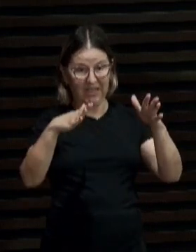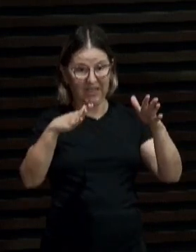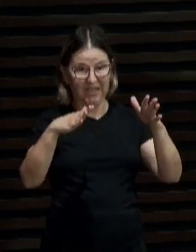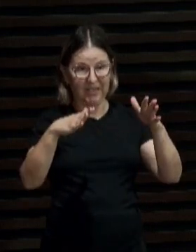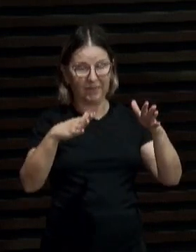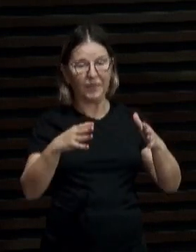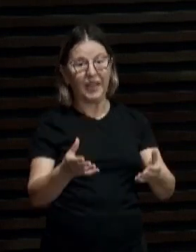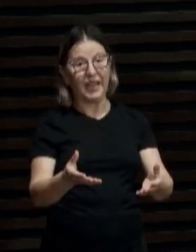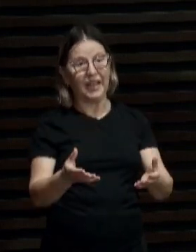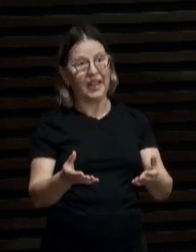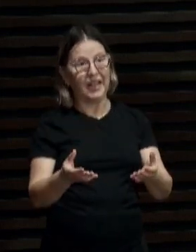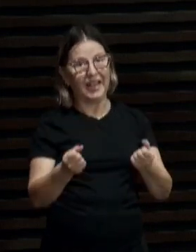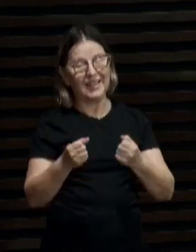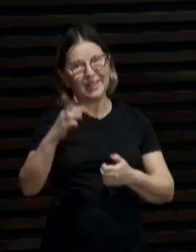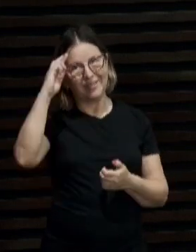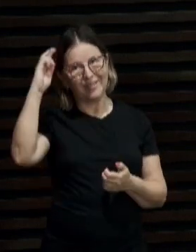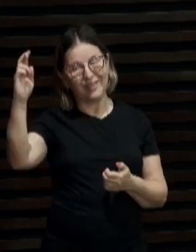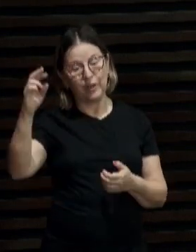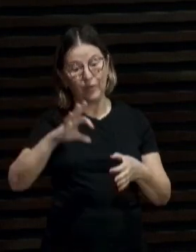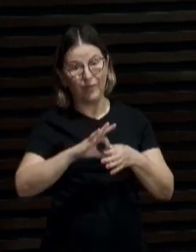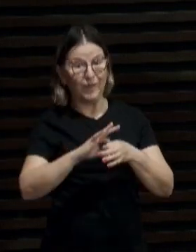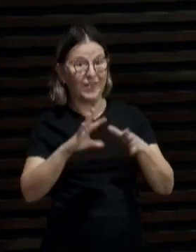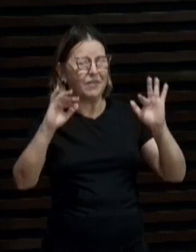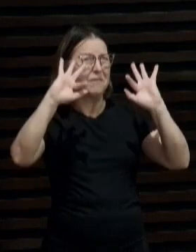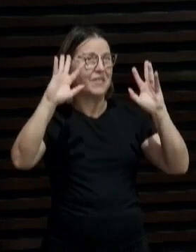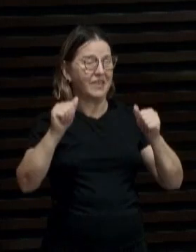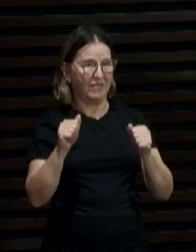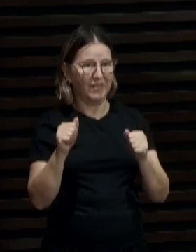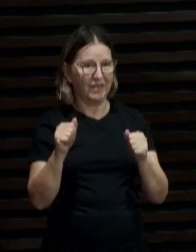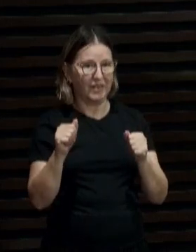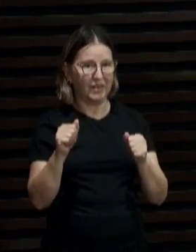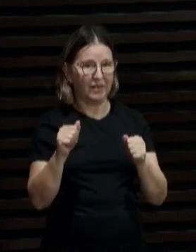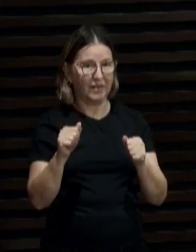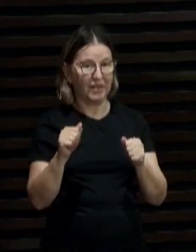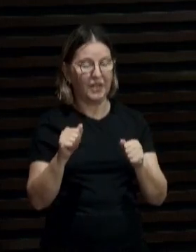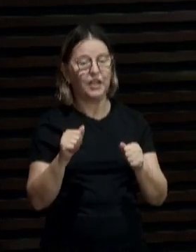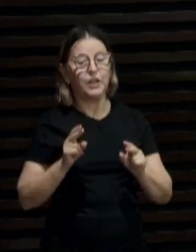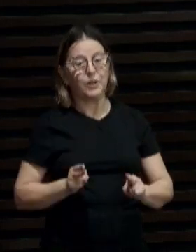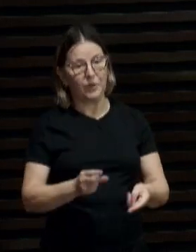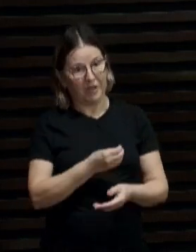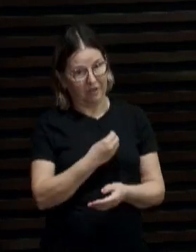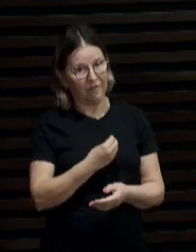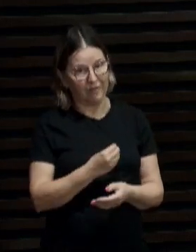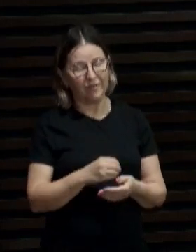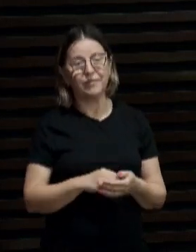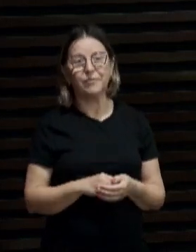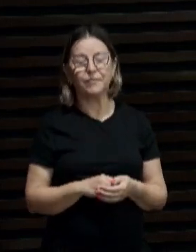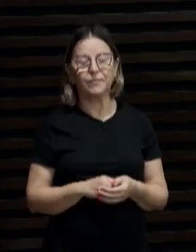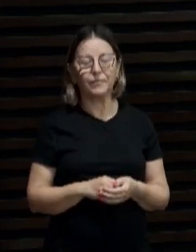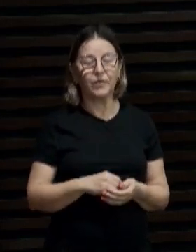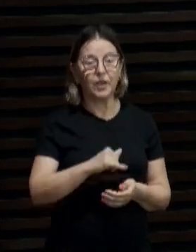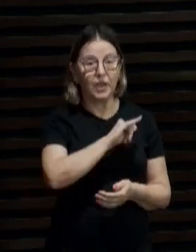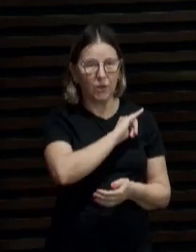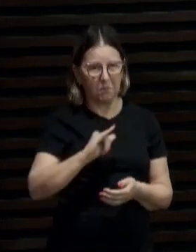um livramento maravilhoso, em que ele sobrevive àquela prova, e o imperador Domiciano então